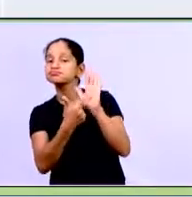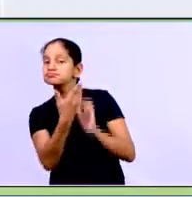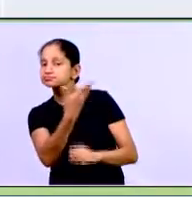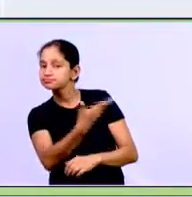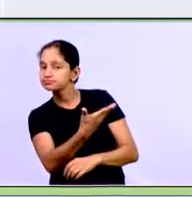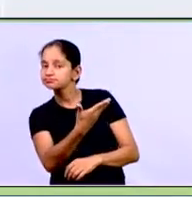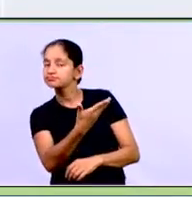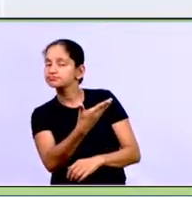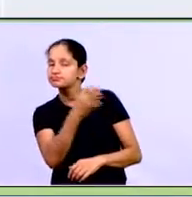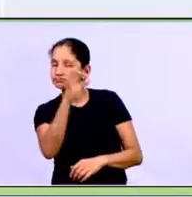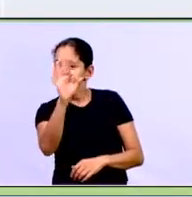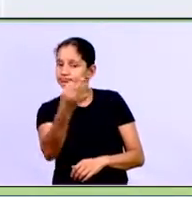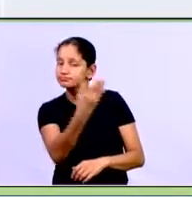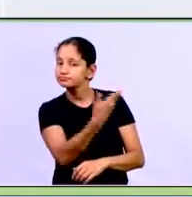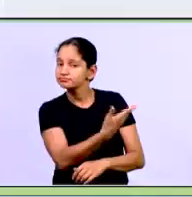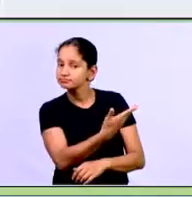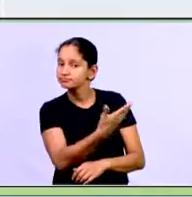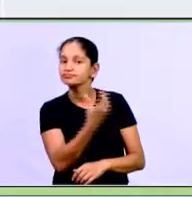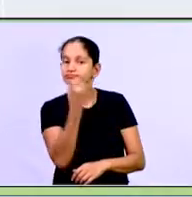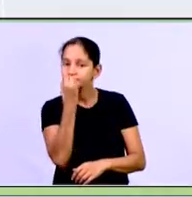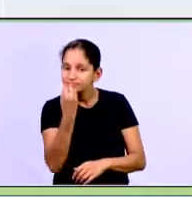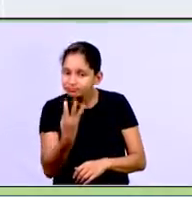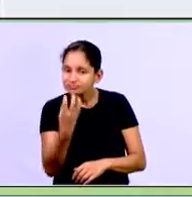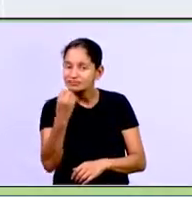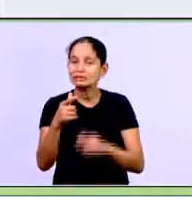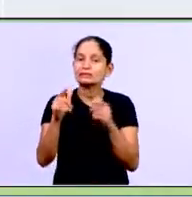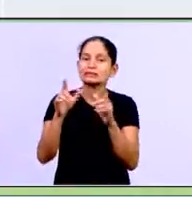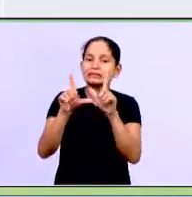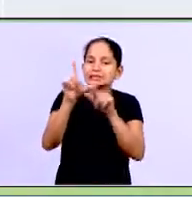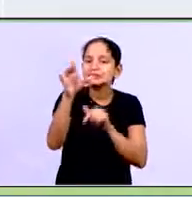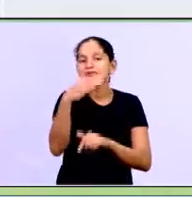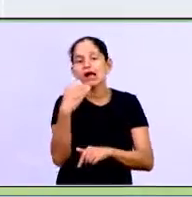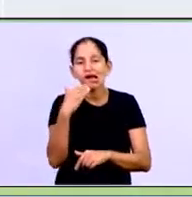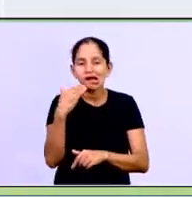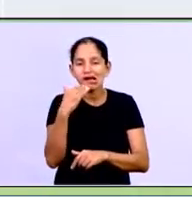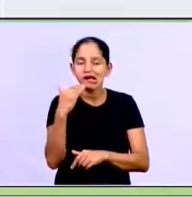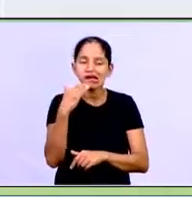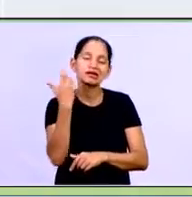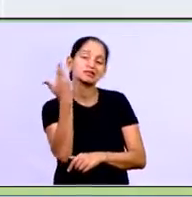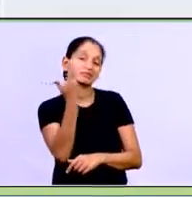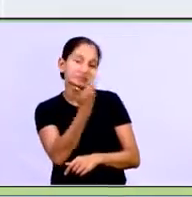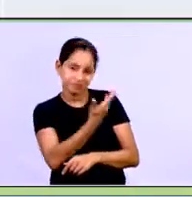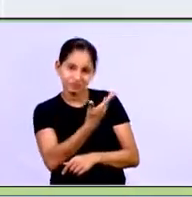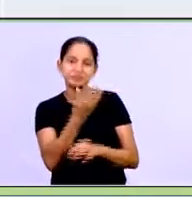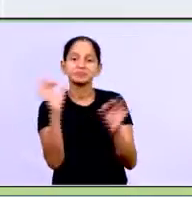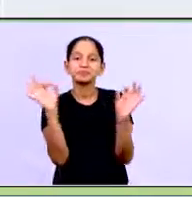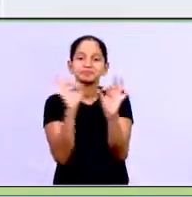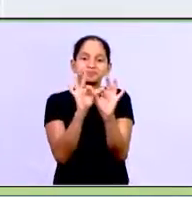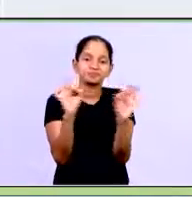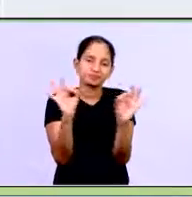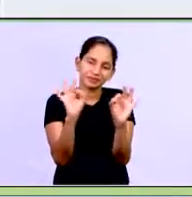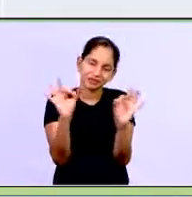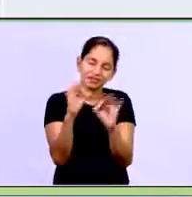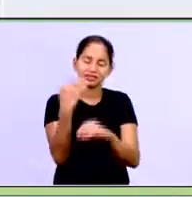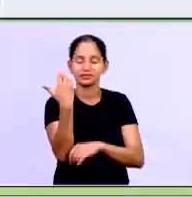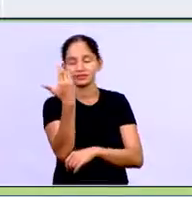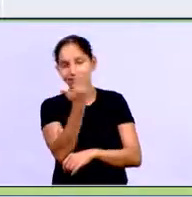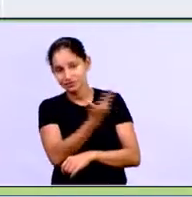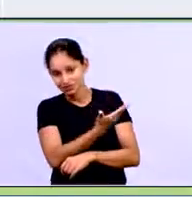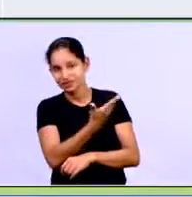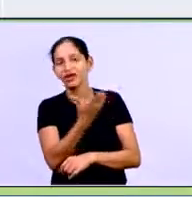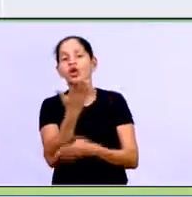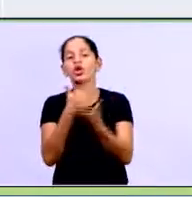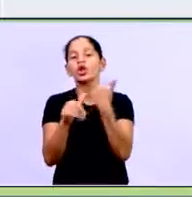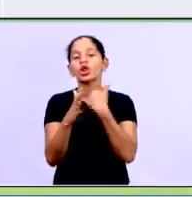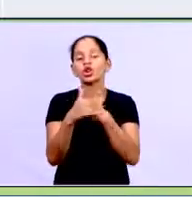valores. Talvez o nosso risco não fica visível, a minha letra não é tão bonita, a gente coloca para vocês visualizar, mas todos os cálculos que nós fizemos